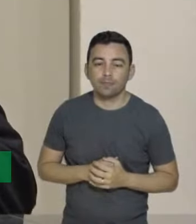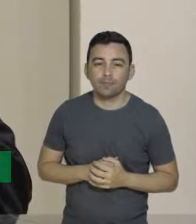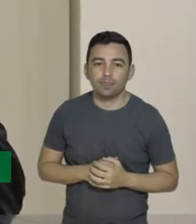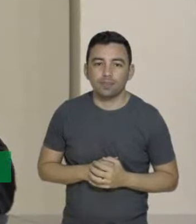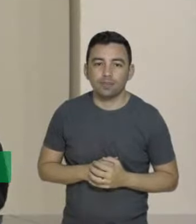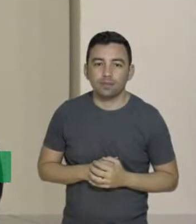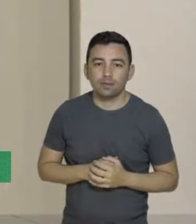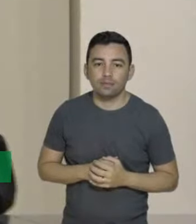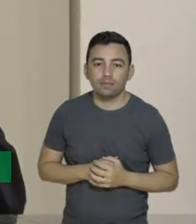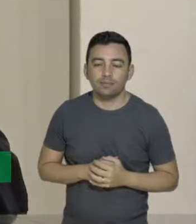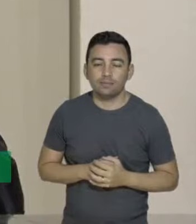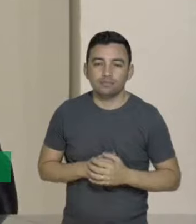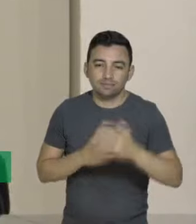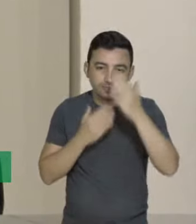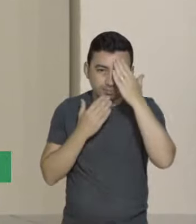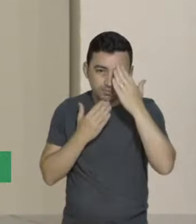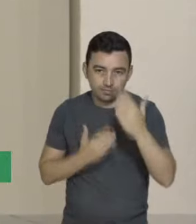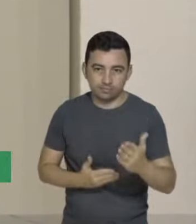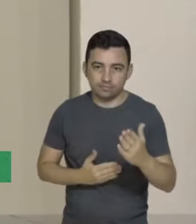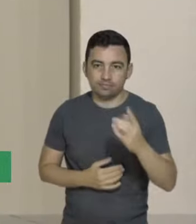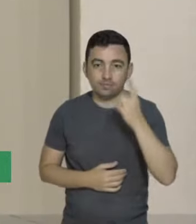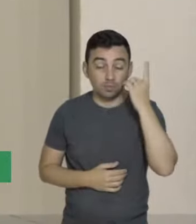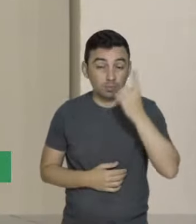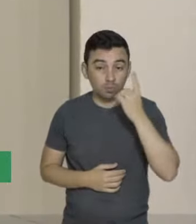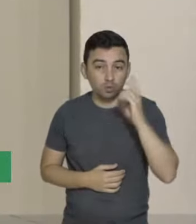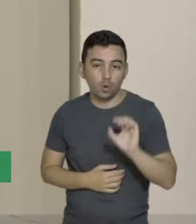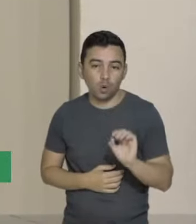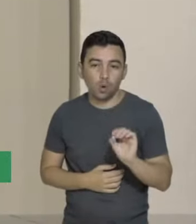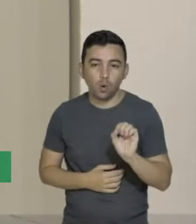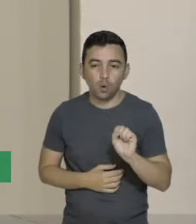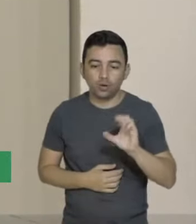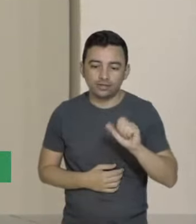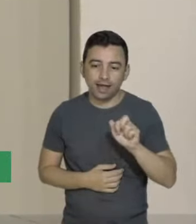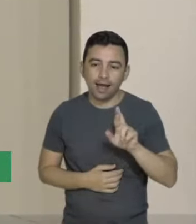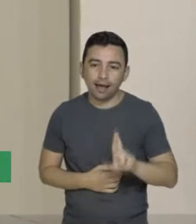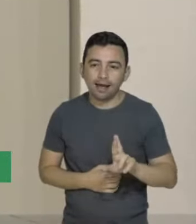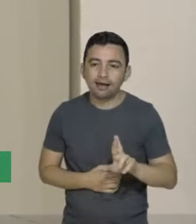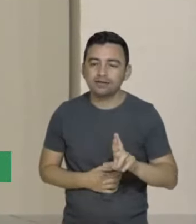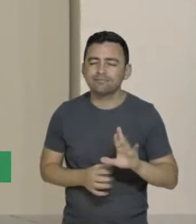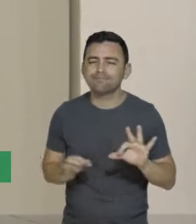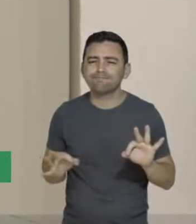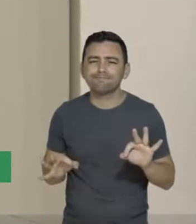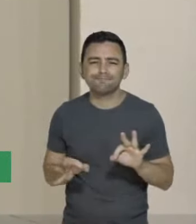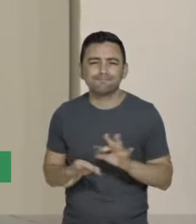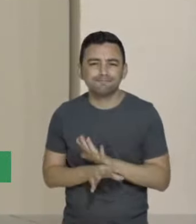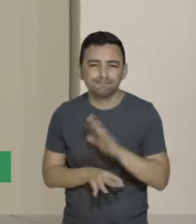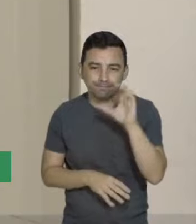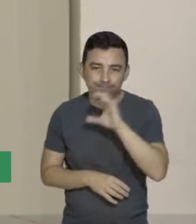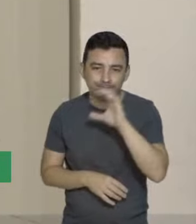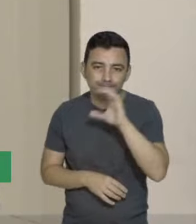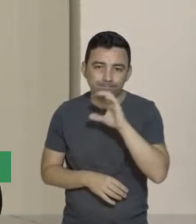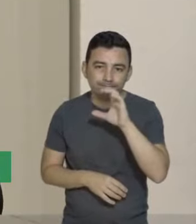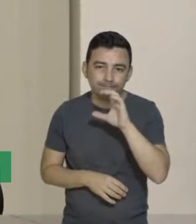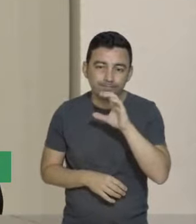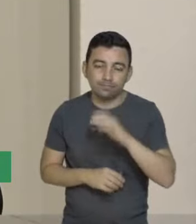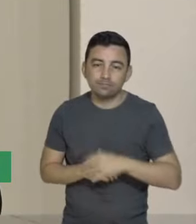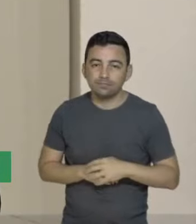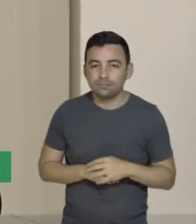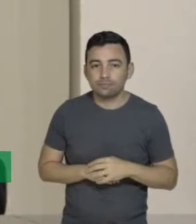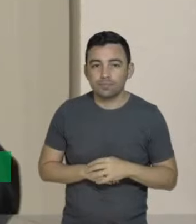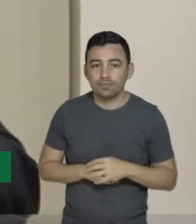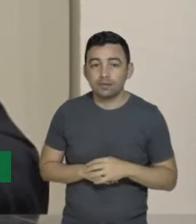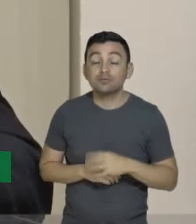Obrigado, deputado Oscar Gutz. Encerrada as breves comunicações,